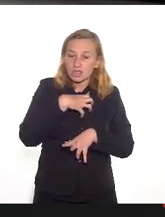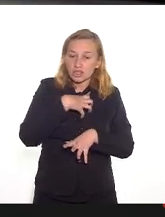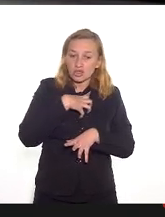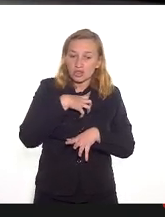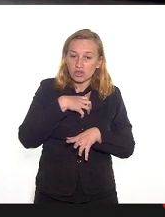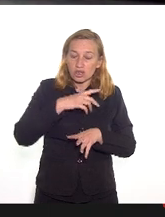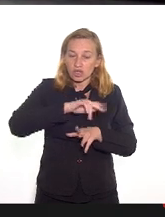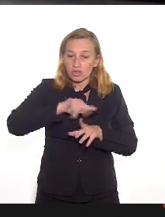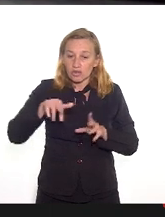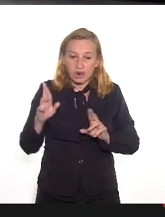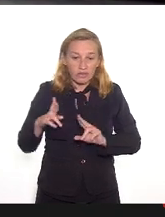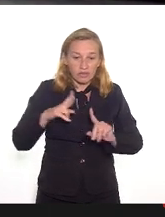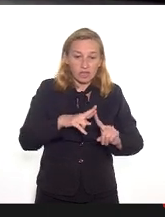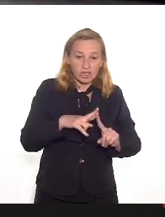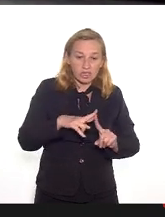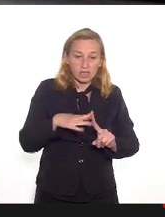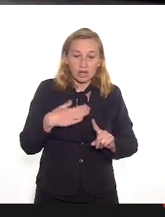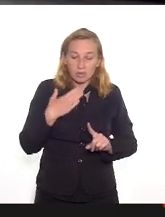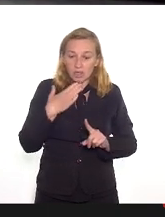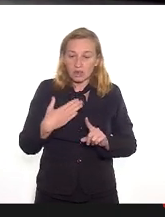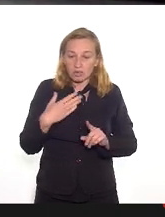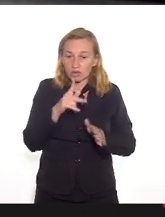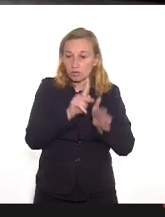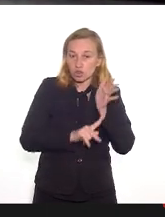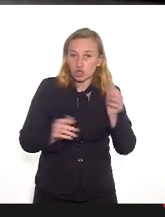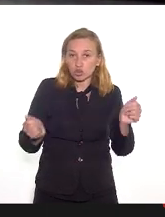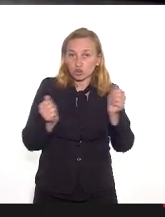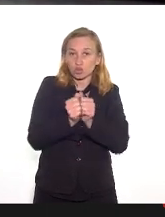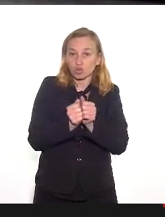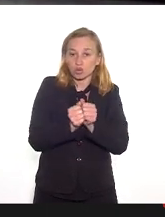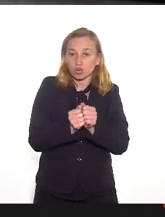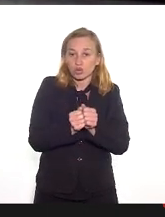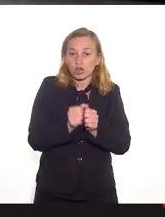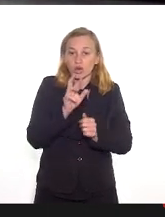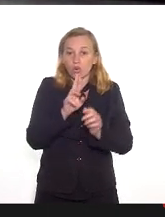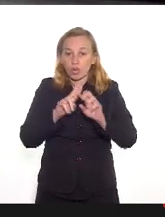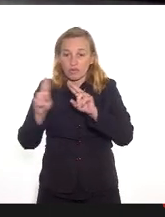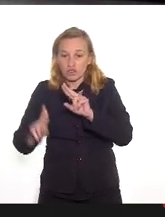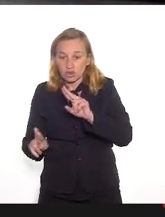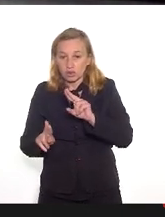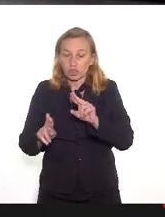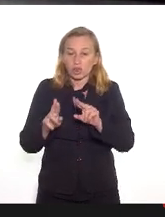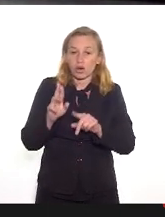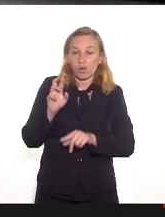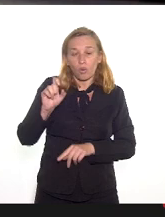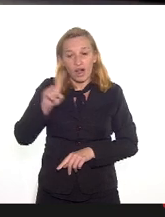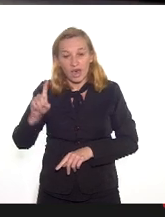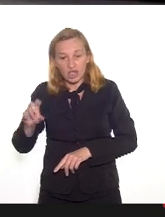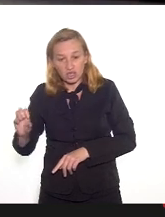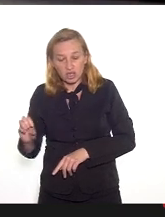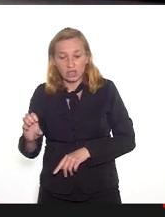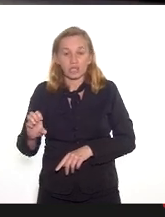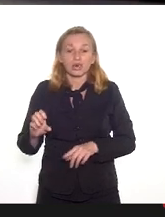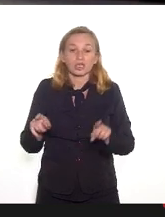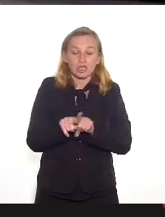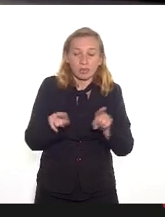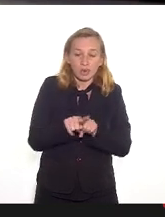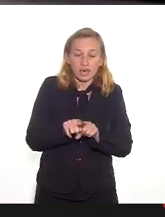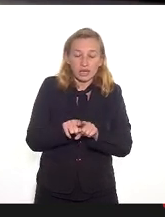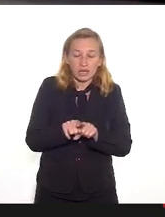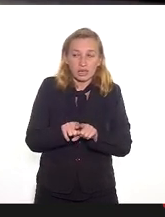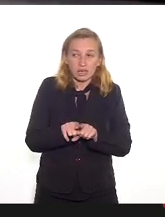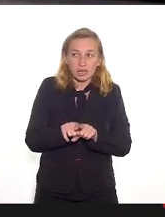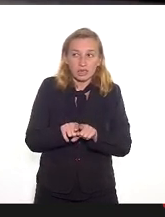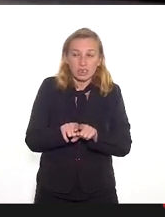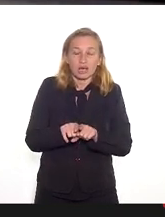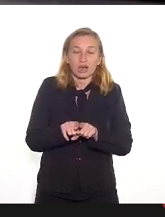vários referis e recomendou esse projeto junto com a UFRJ, a UERJ e a Secretaria de